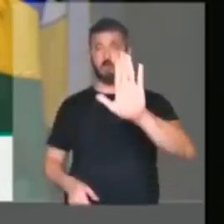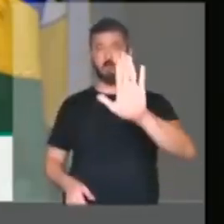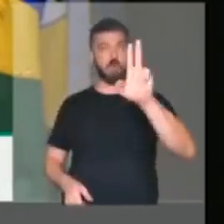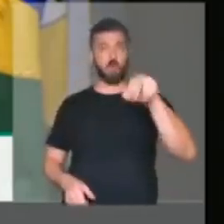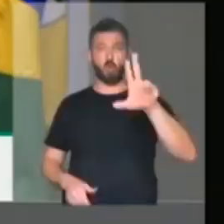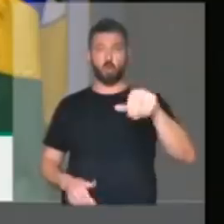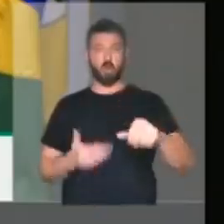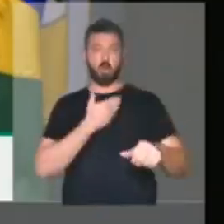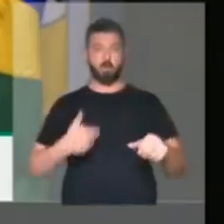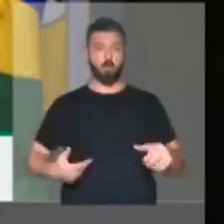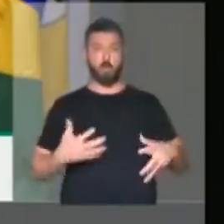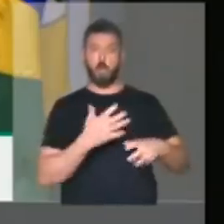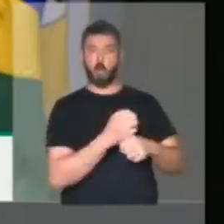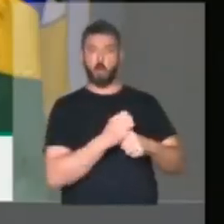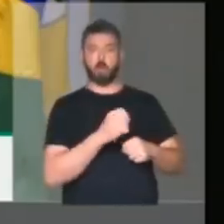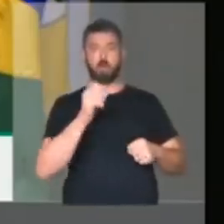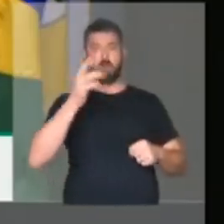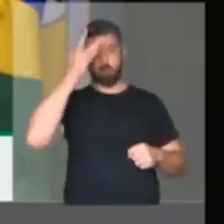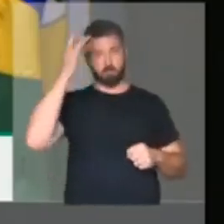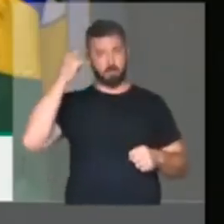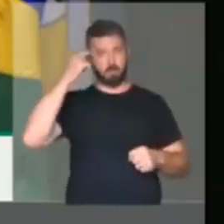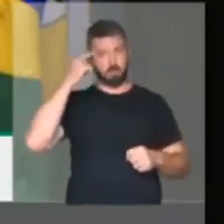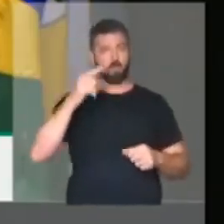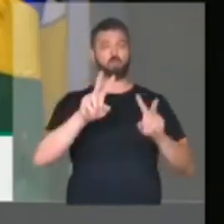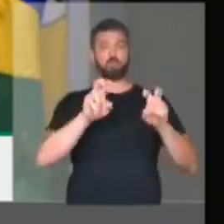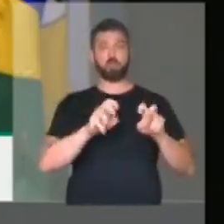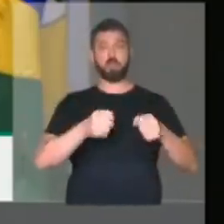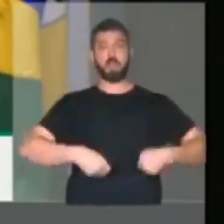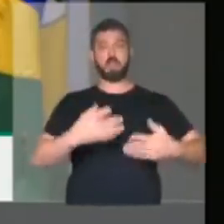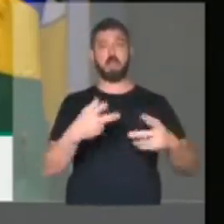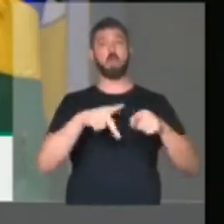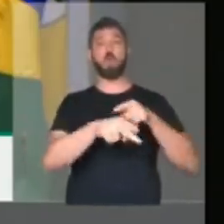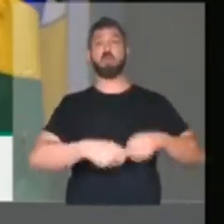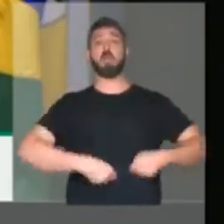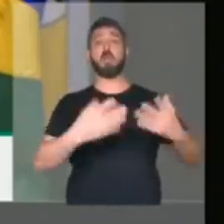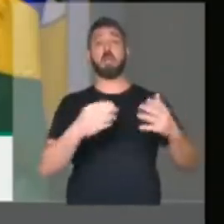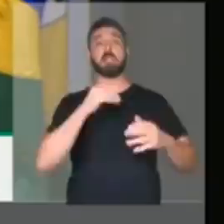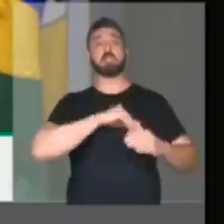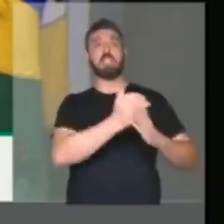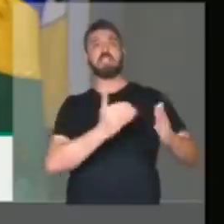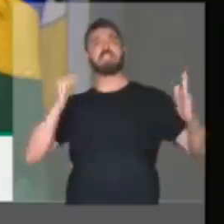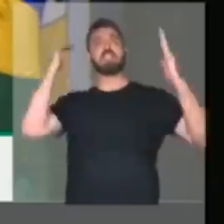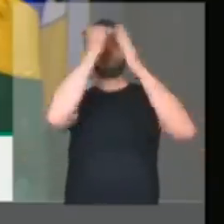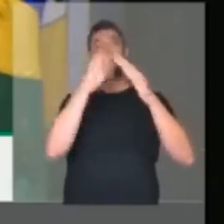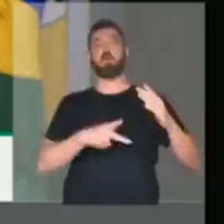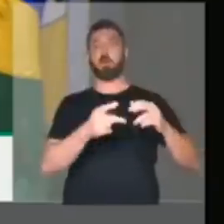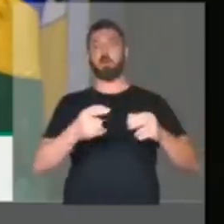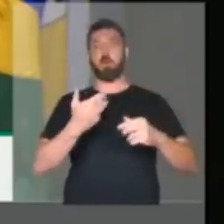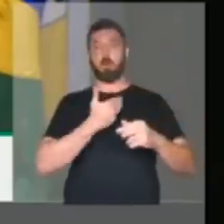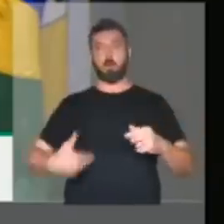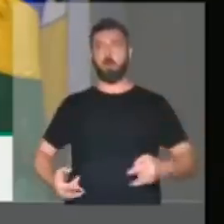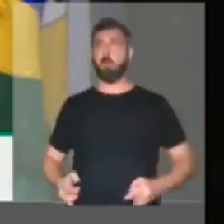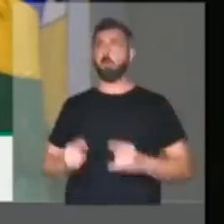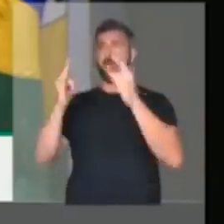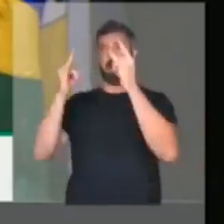falam das contas públicas do ponto de vista da despesa. Por que não cortar gasto, cortar super salário, vender prédios públicos que hoje